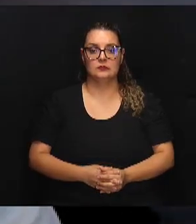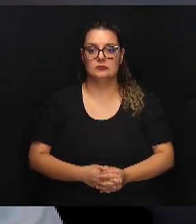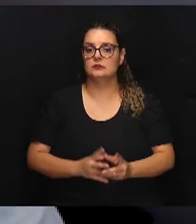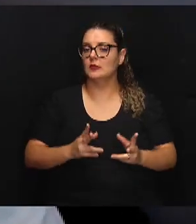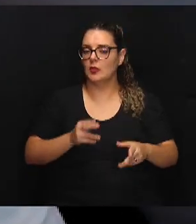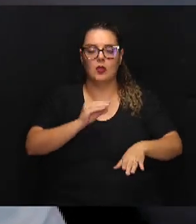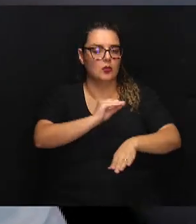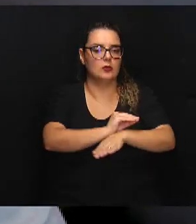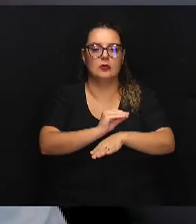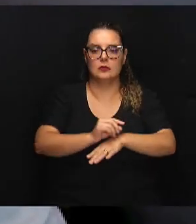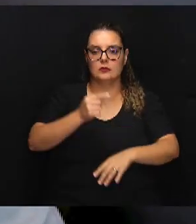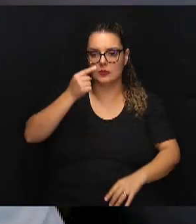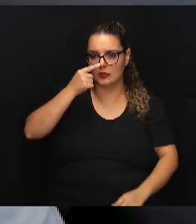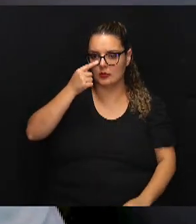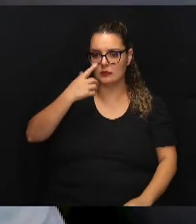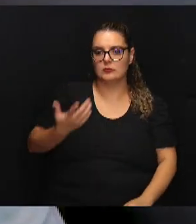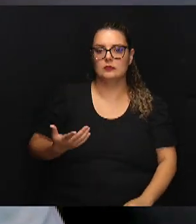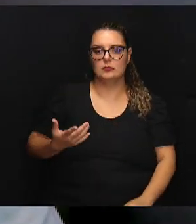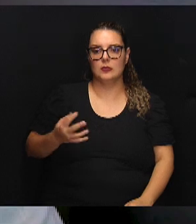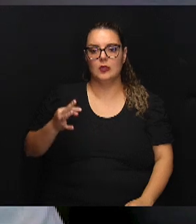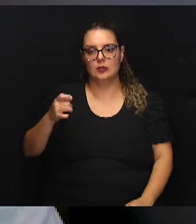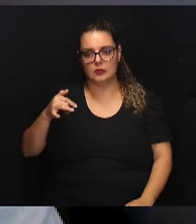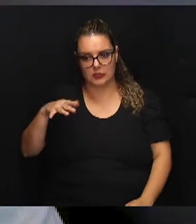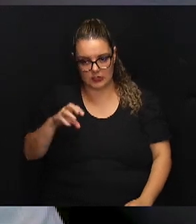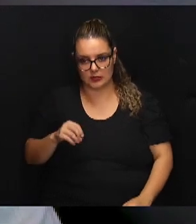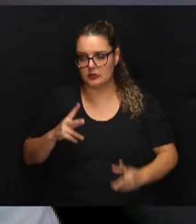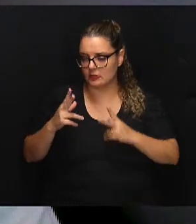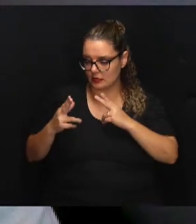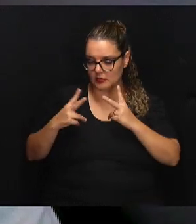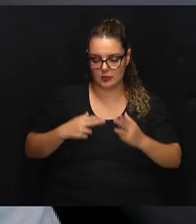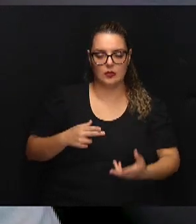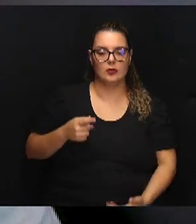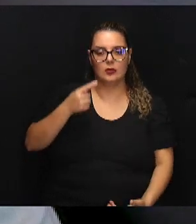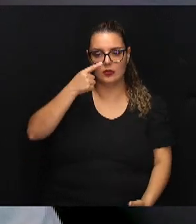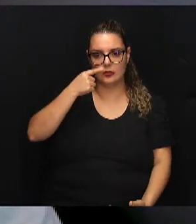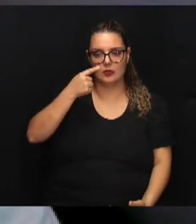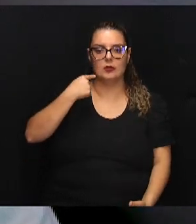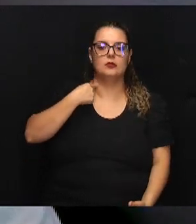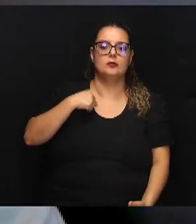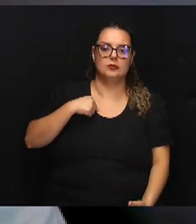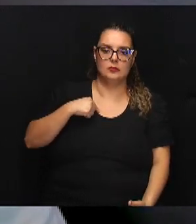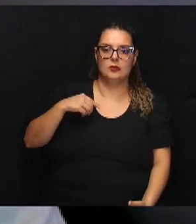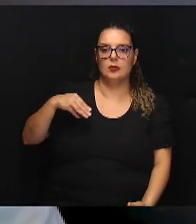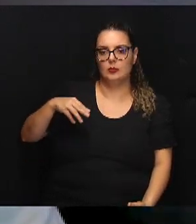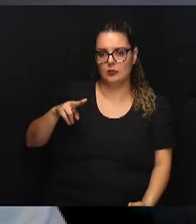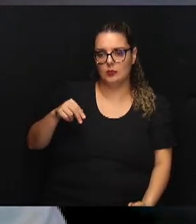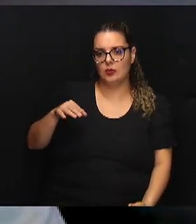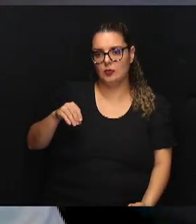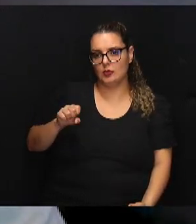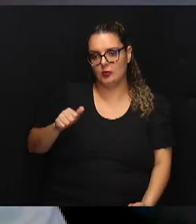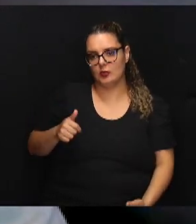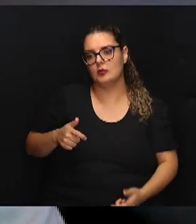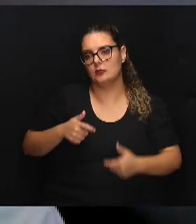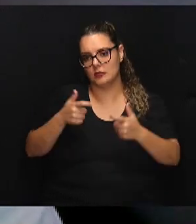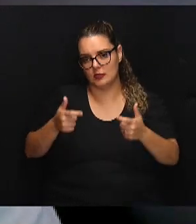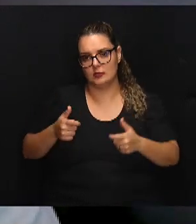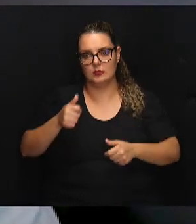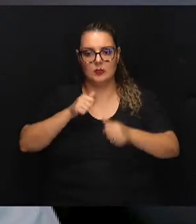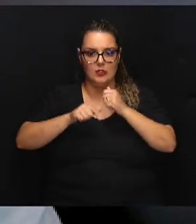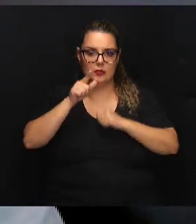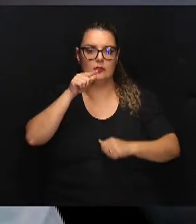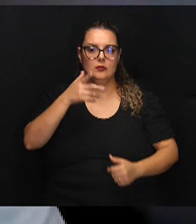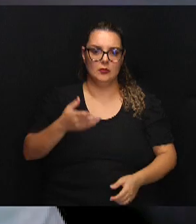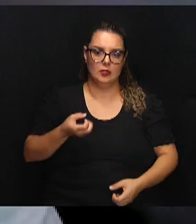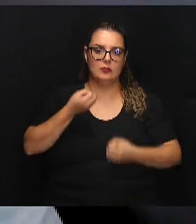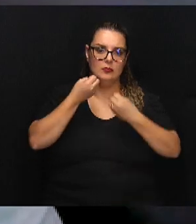cuidado que você tem para o nariz. É o mesmo tecido que recobre a mucosa do nariz, recobre a mucosa da garganta, né? A maior parte dela. Então, manter hidratado é uma boa dica